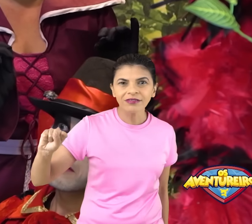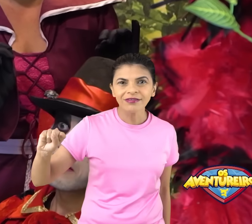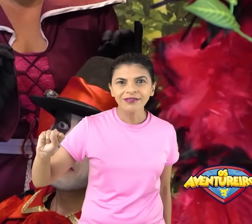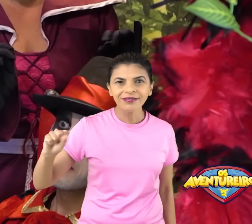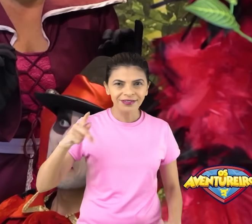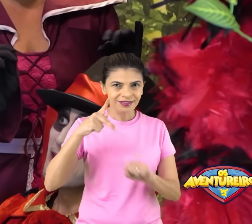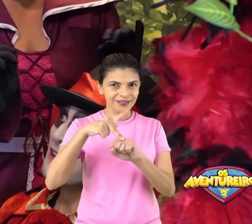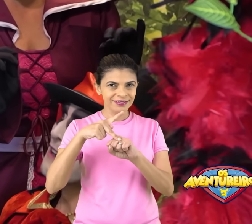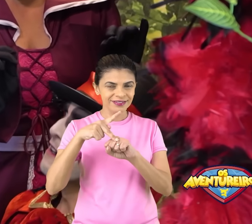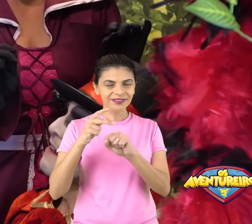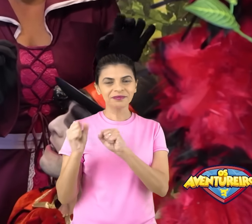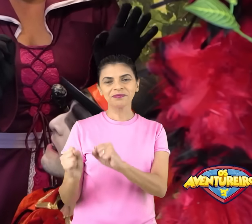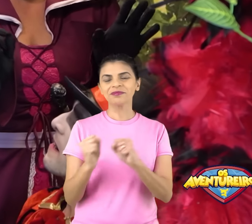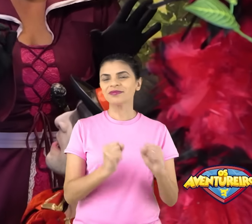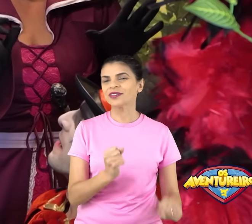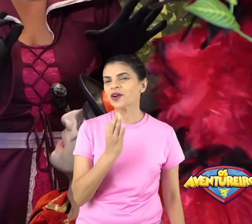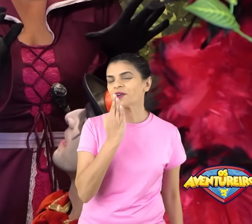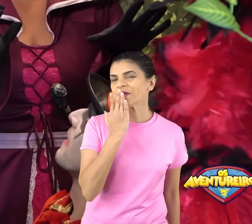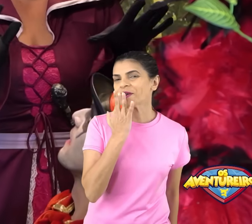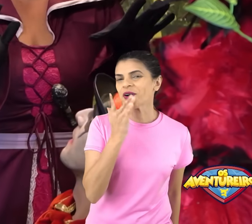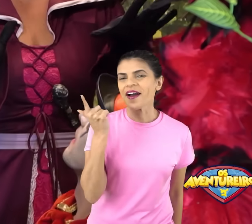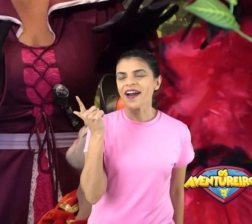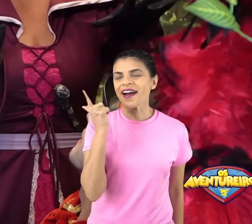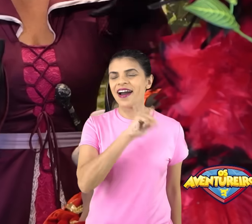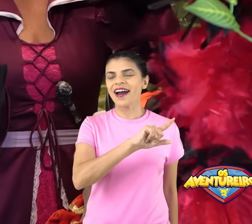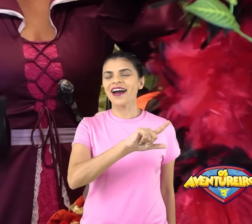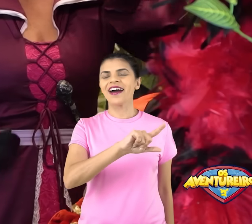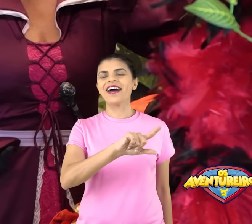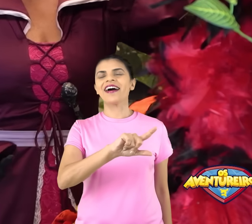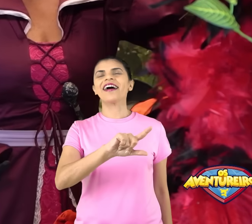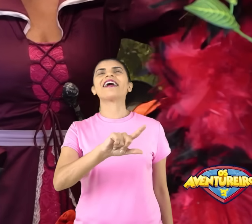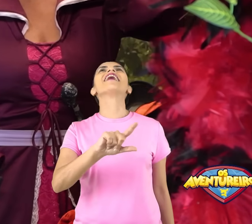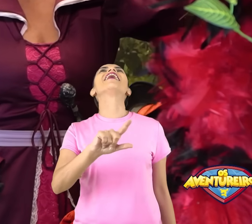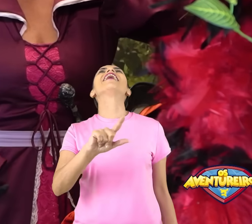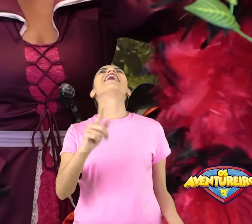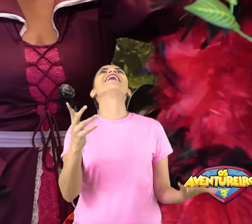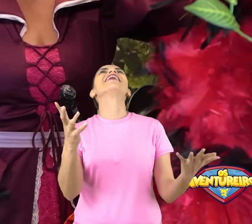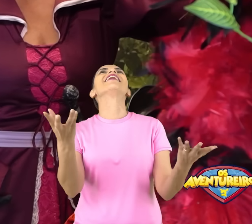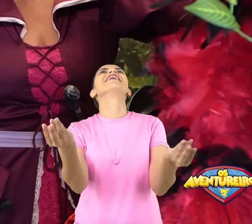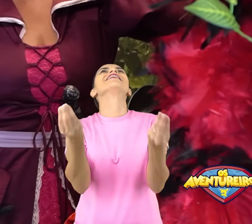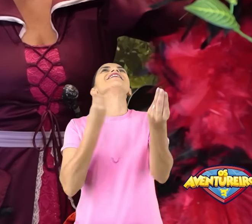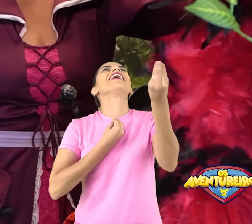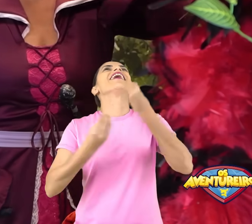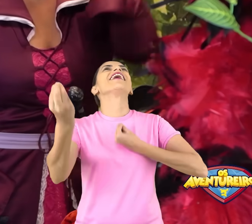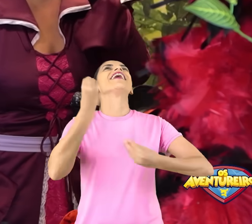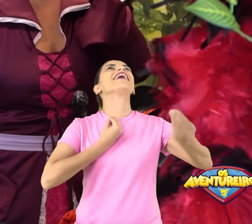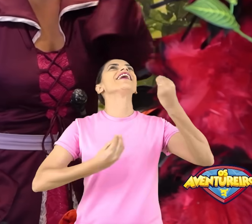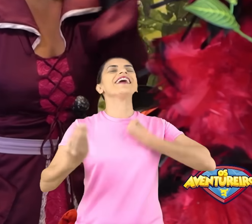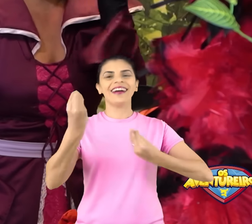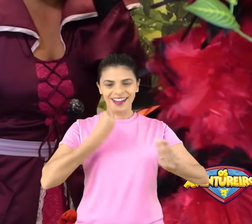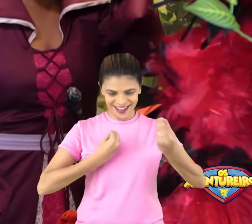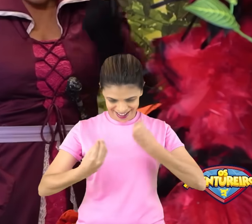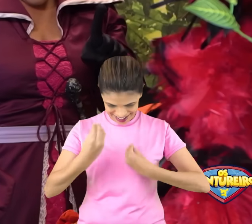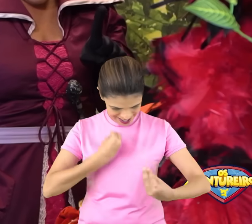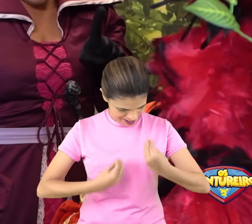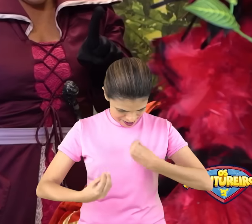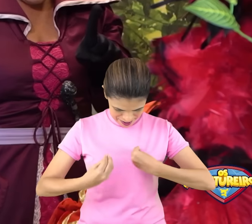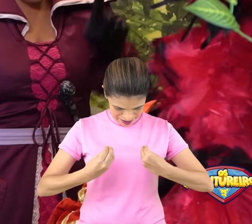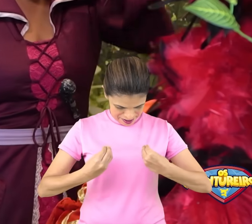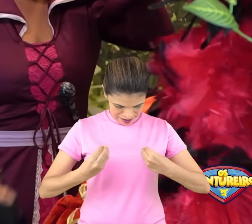Poder Colorida e ganhar todos os poderes dos